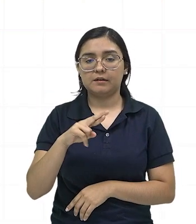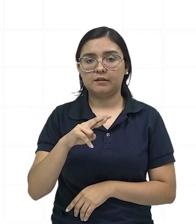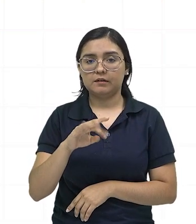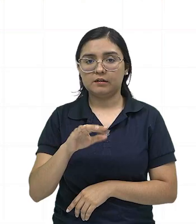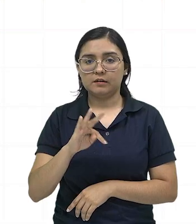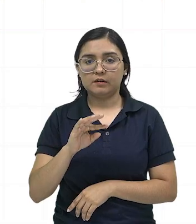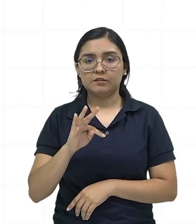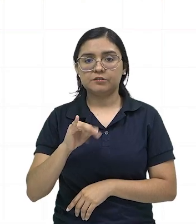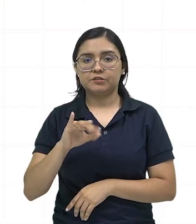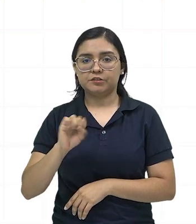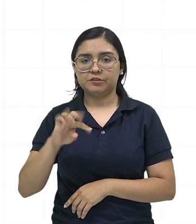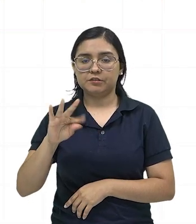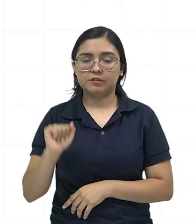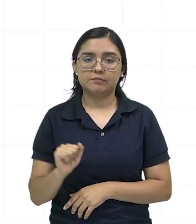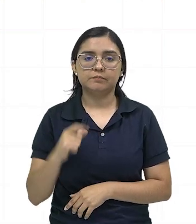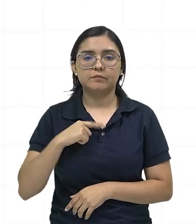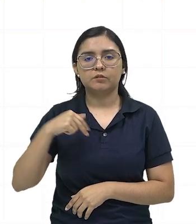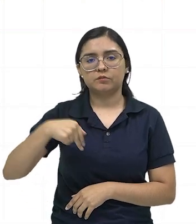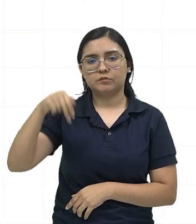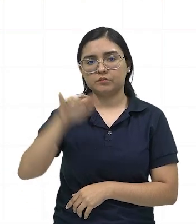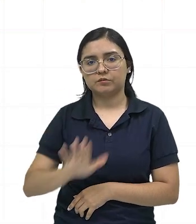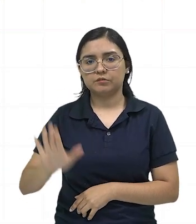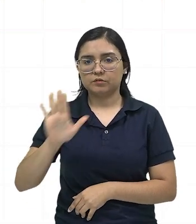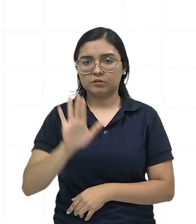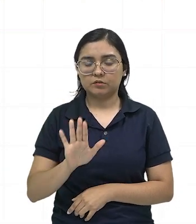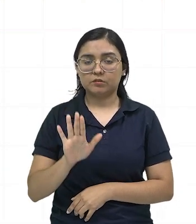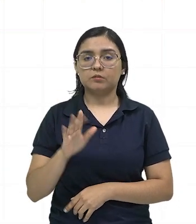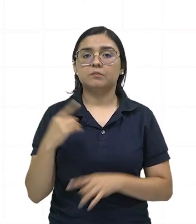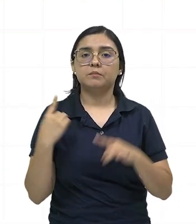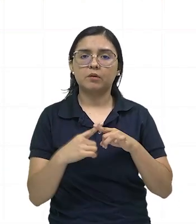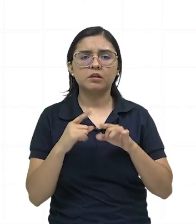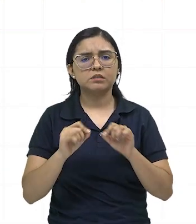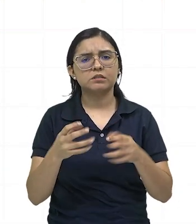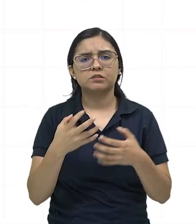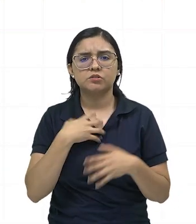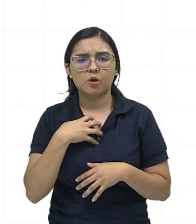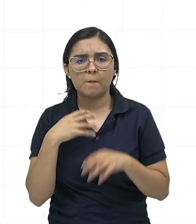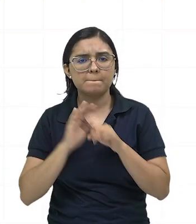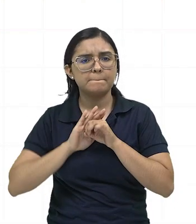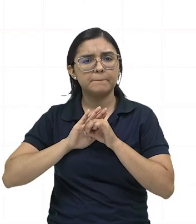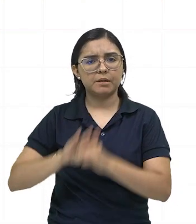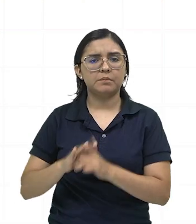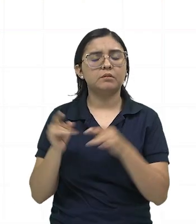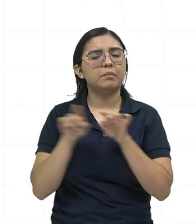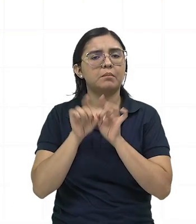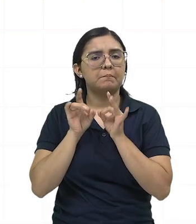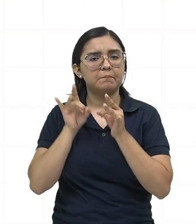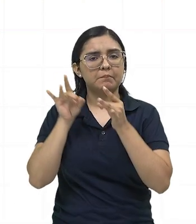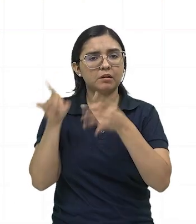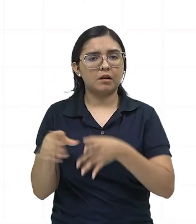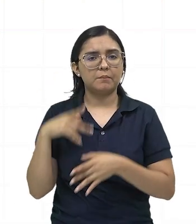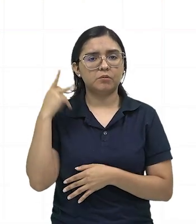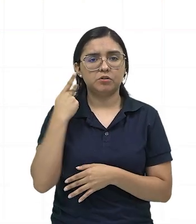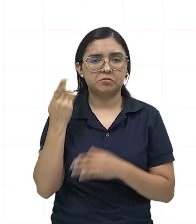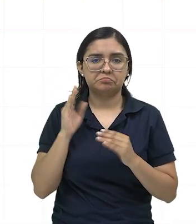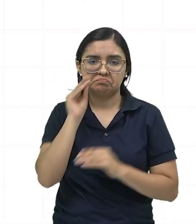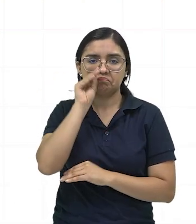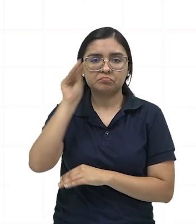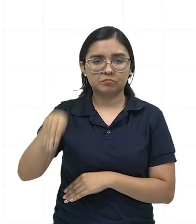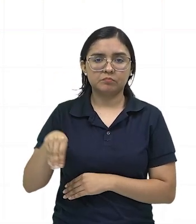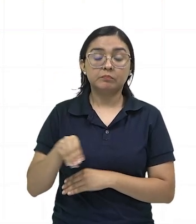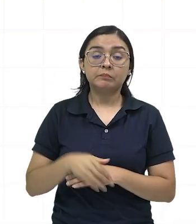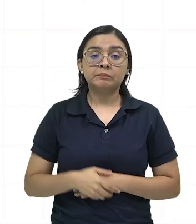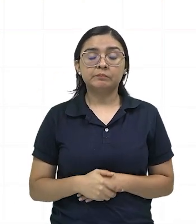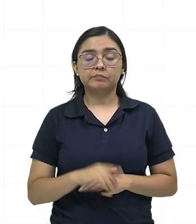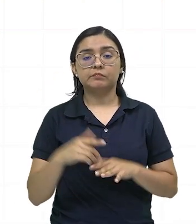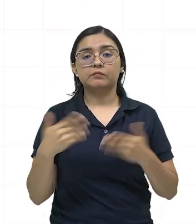parte do Nordeste. Por quê? Porque eles se sentiam extremamente oprimidos e abandonados pela política central